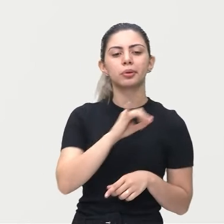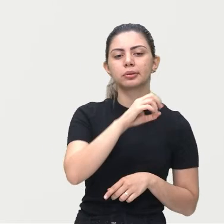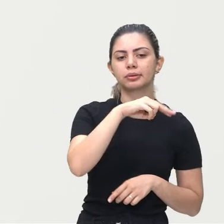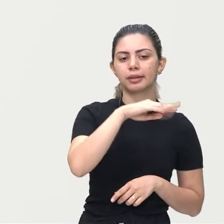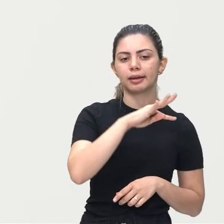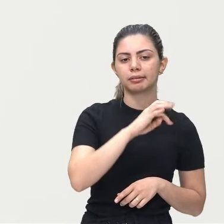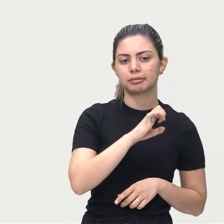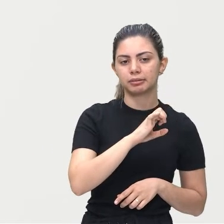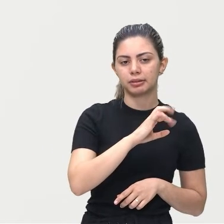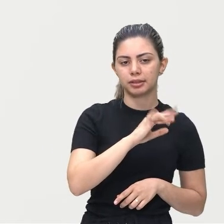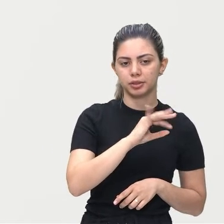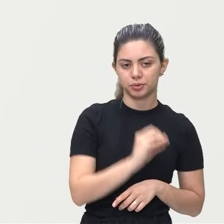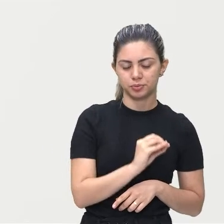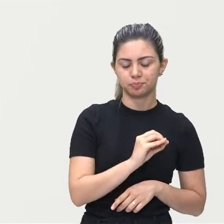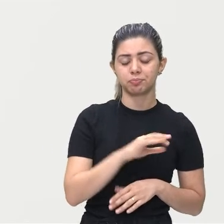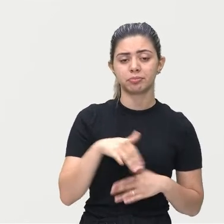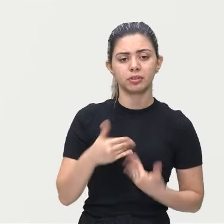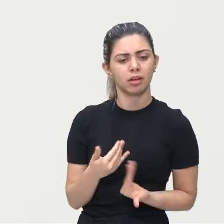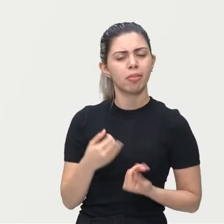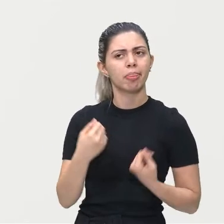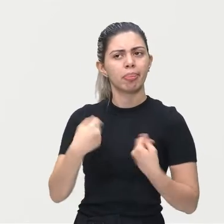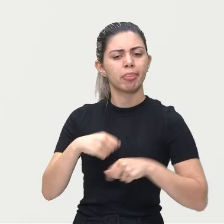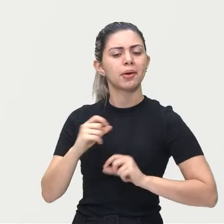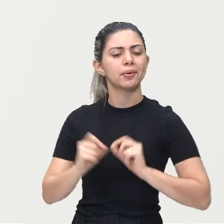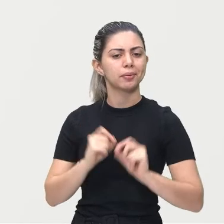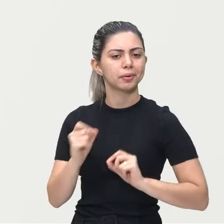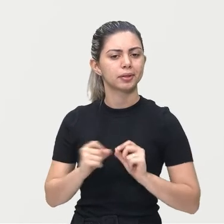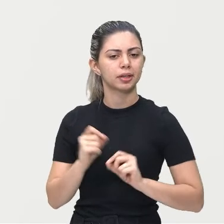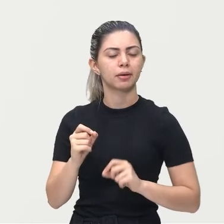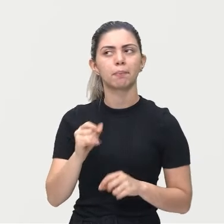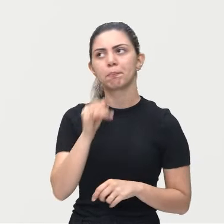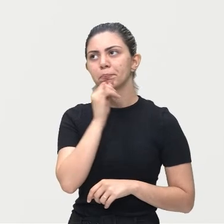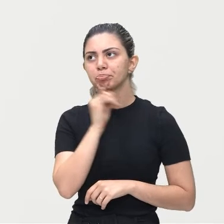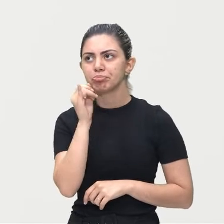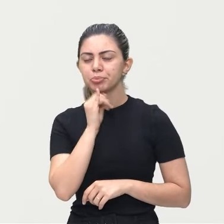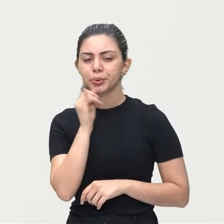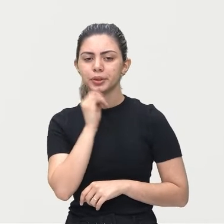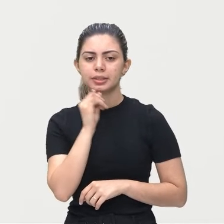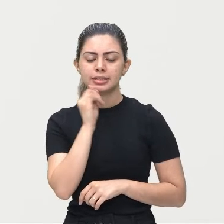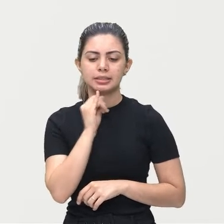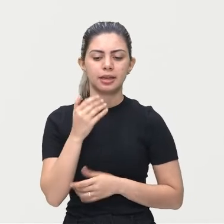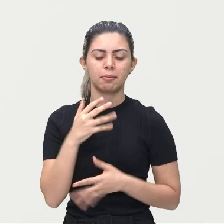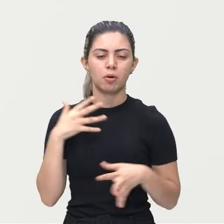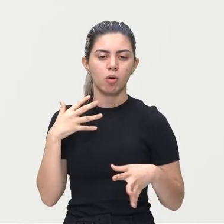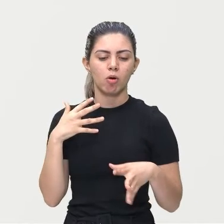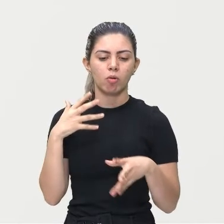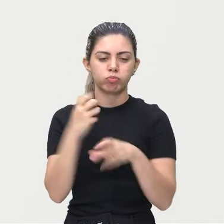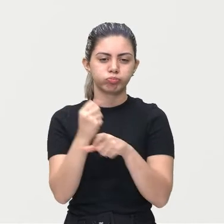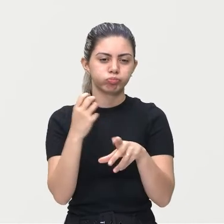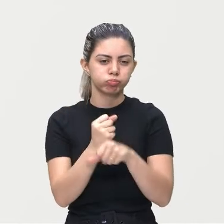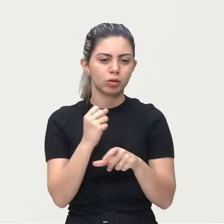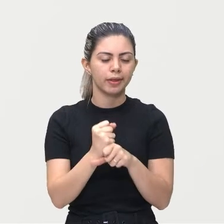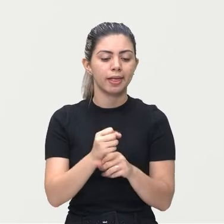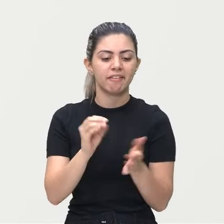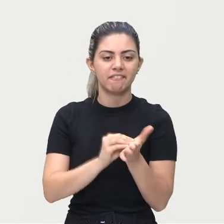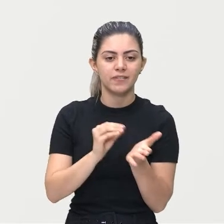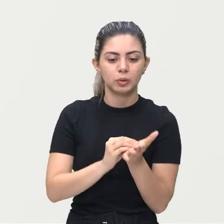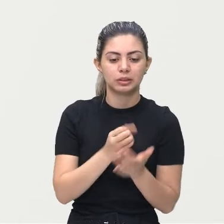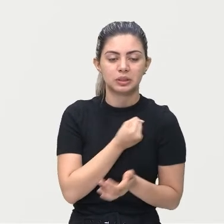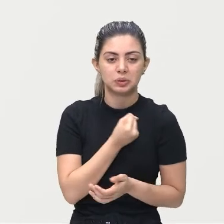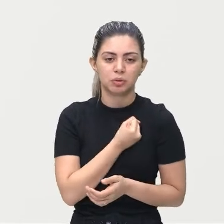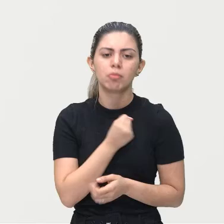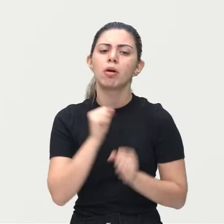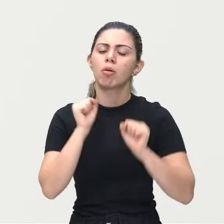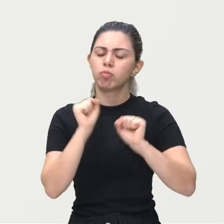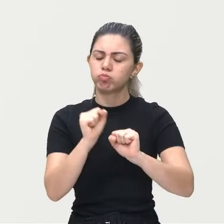inteira, beleza? Isso serve para quê? Para se de repente estiver faltando algum número, você